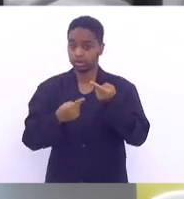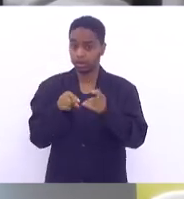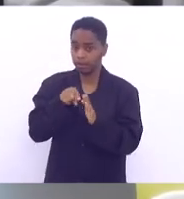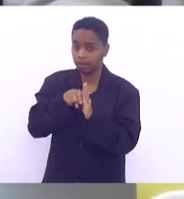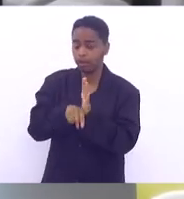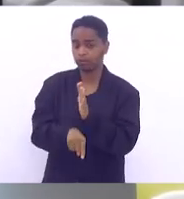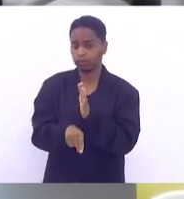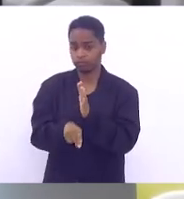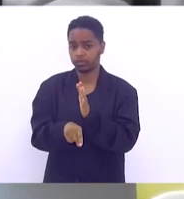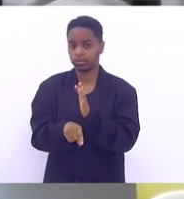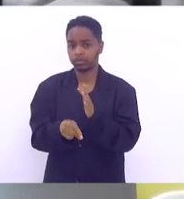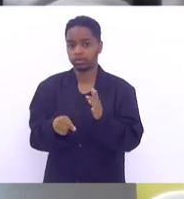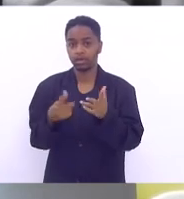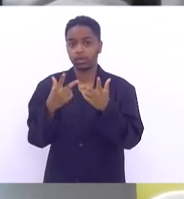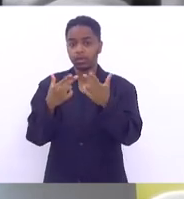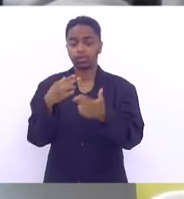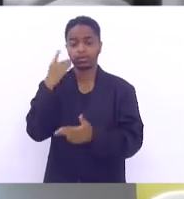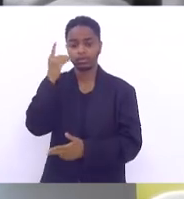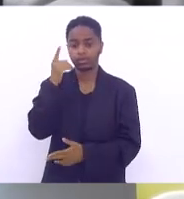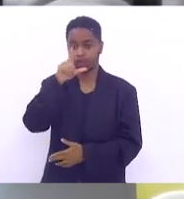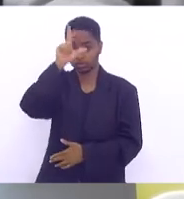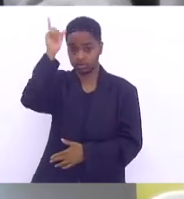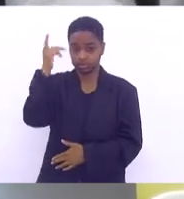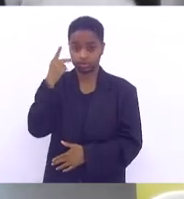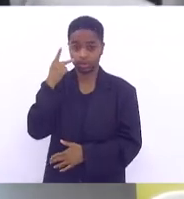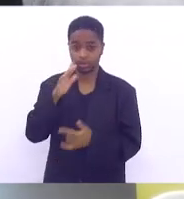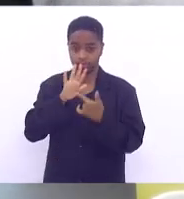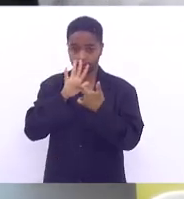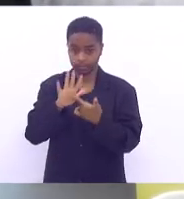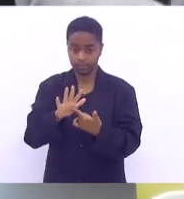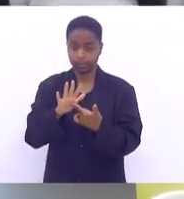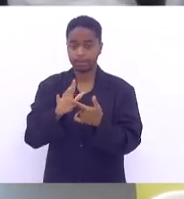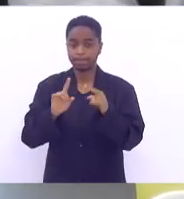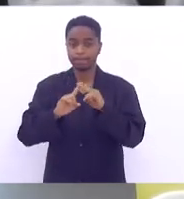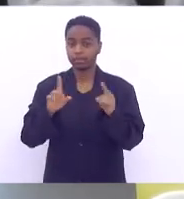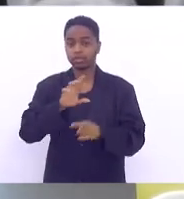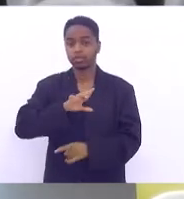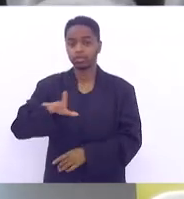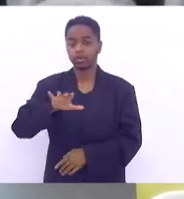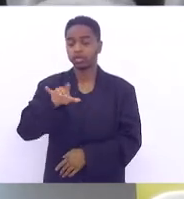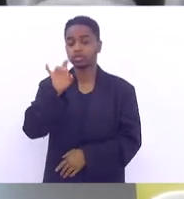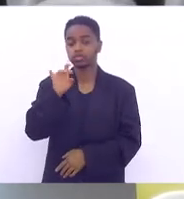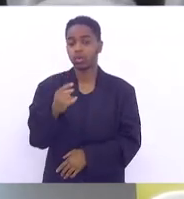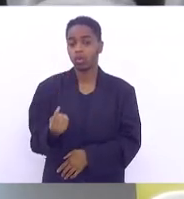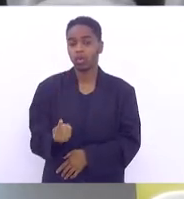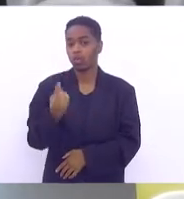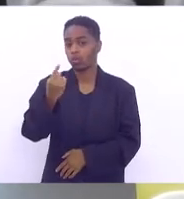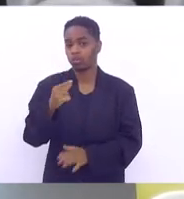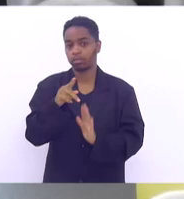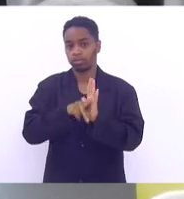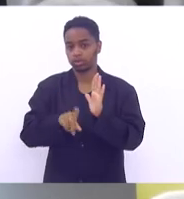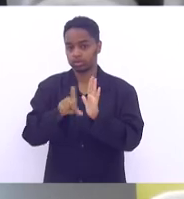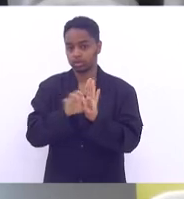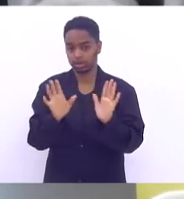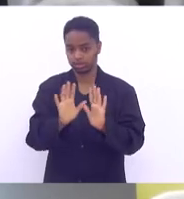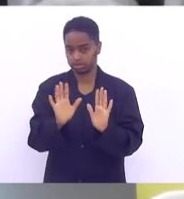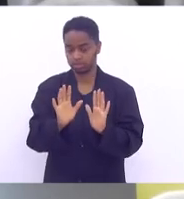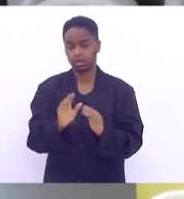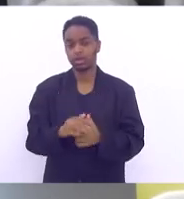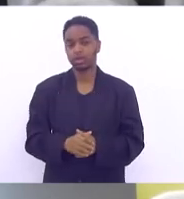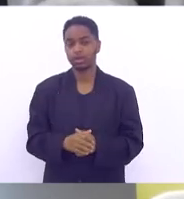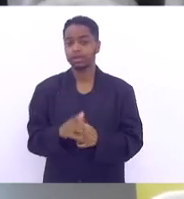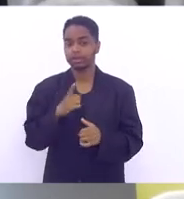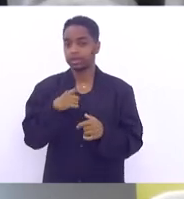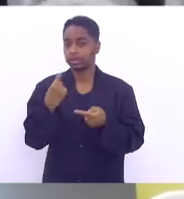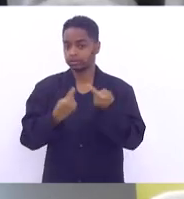o deputado Luiz Paulo colocou, né, mas que não seja apenas em um projeto, né, mas esse foi o do debate